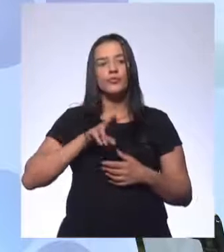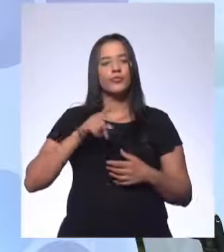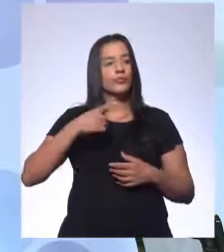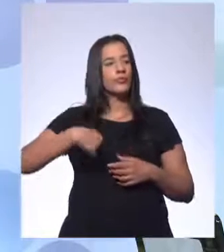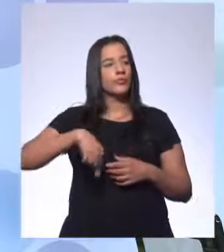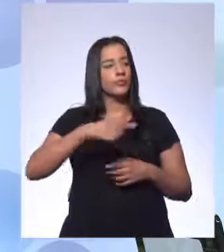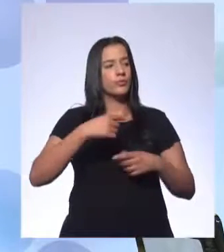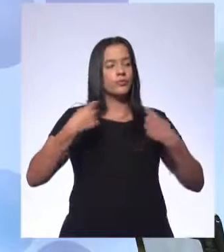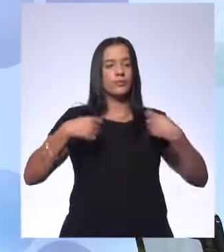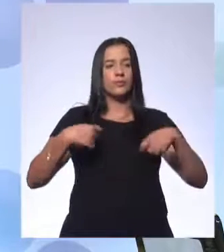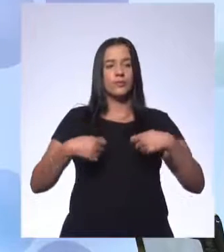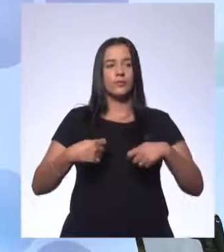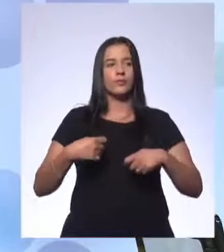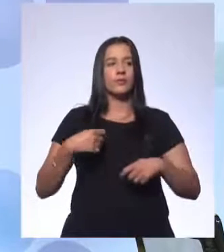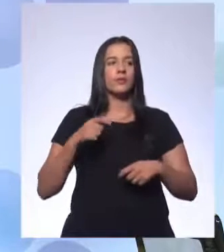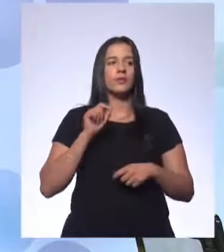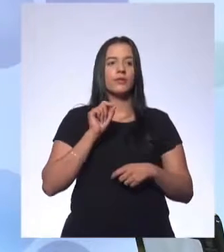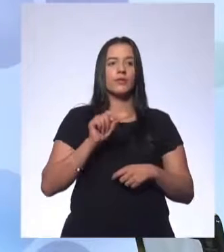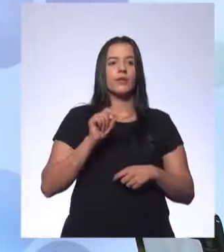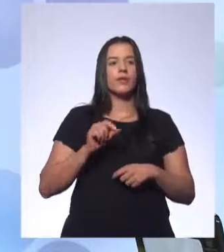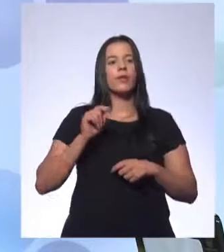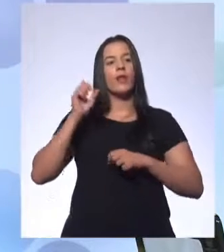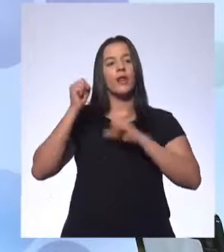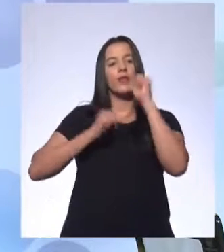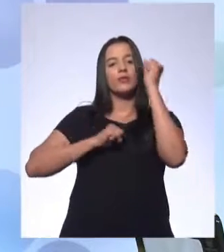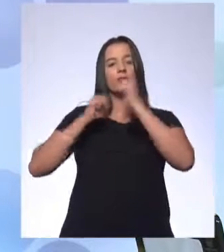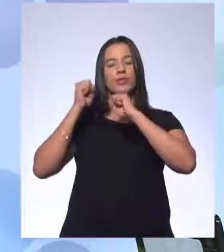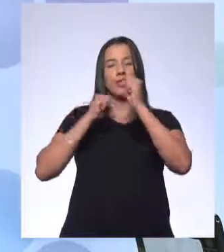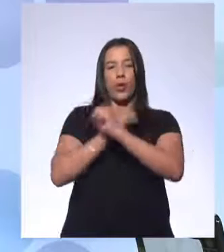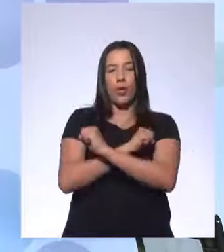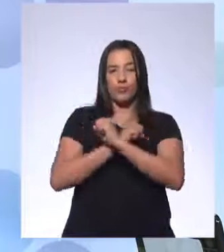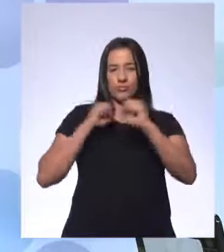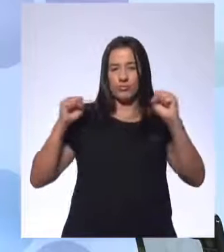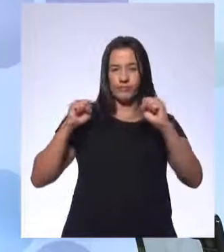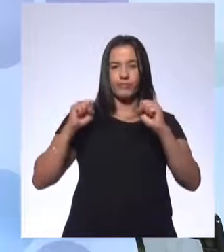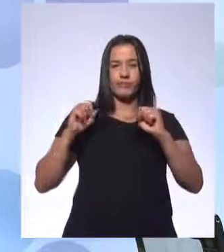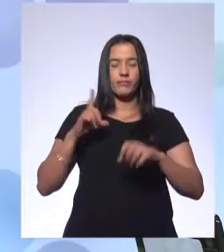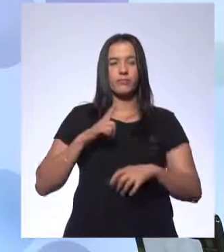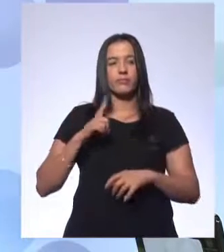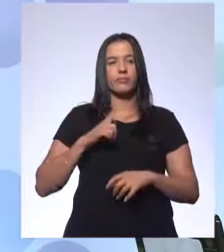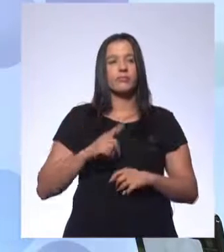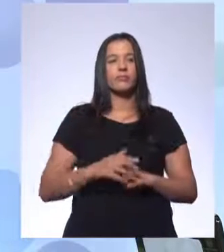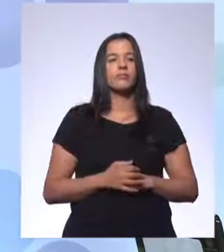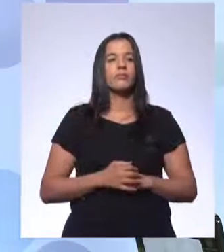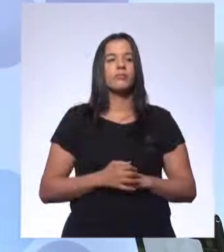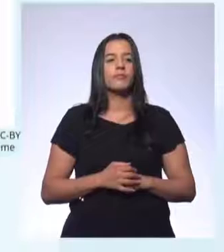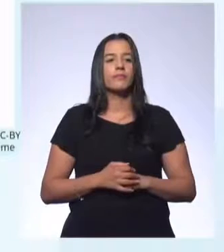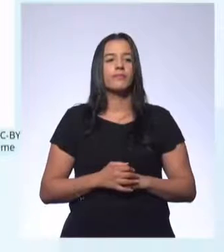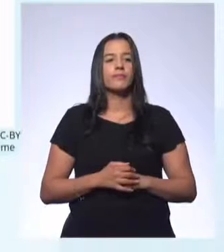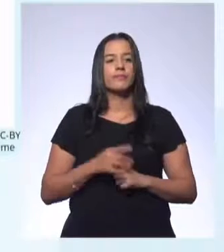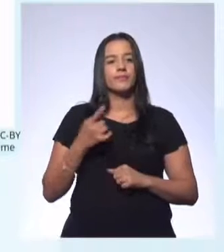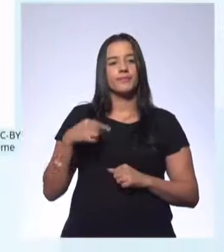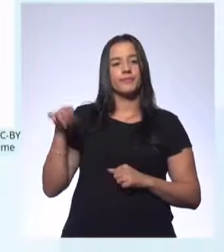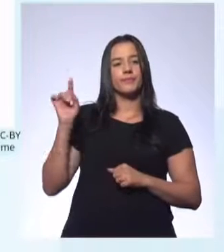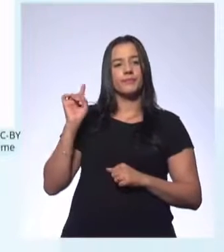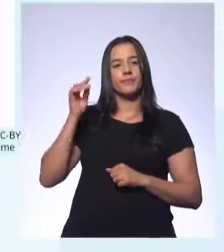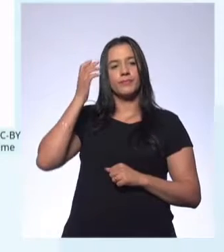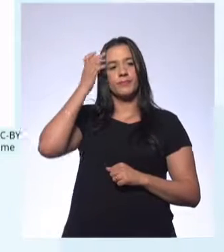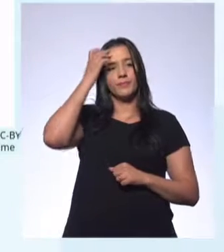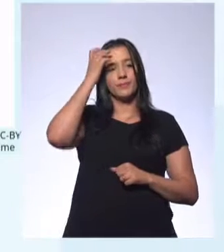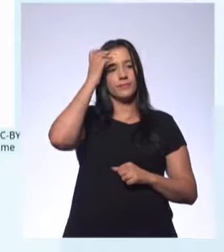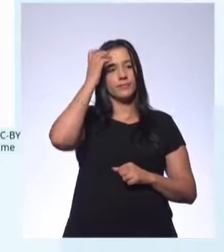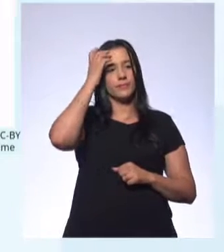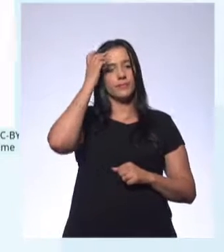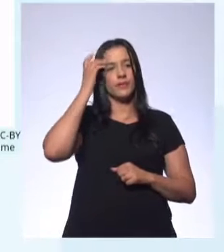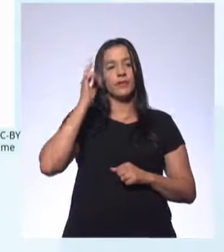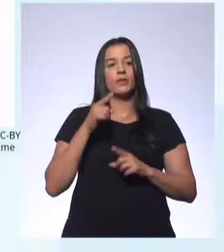acabou traduzindo. Isso daqui é feito nas usinas nucleares, né? Trítio com deutério. Agora, aqui do lado, é melhor colocar na tela para o pessoal.